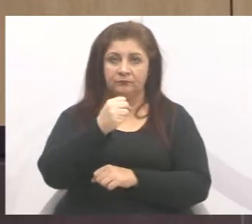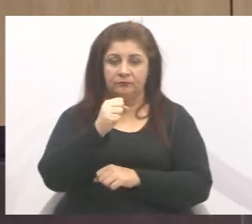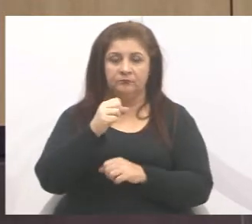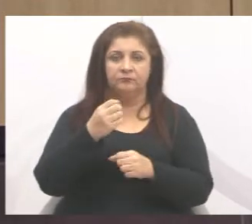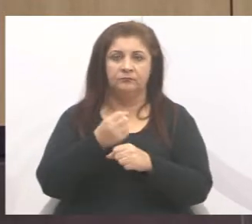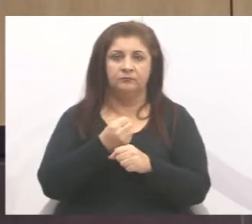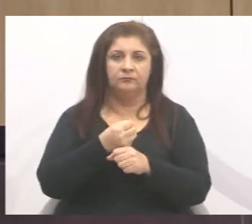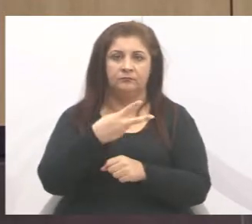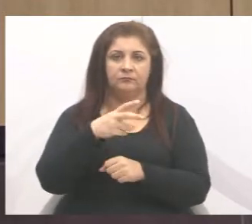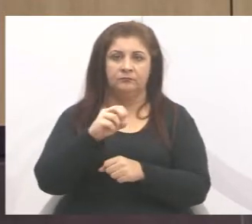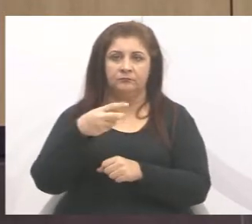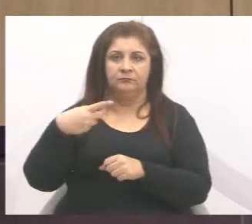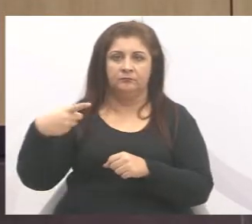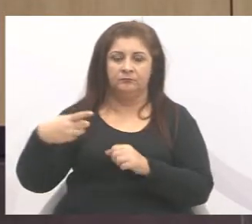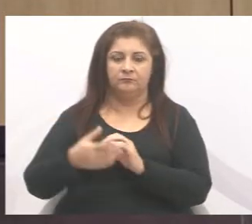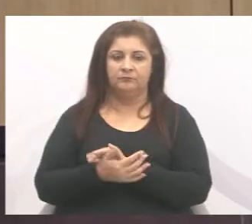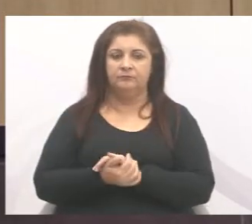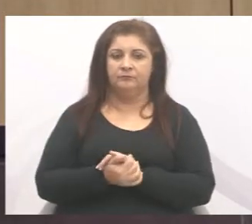08/2021,